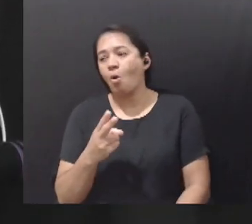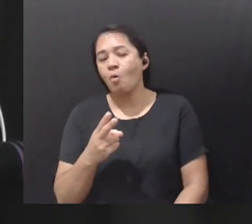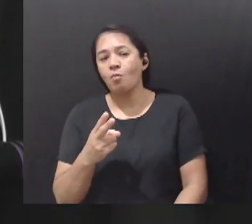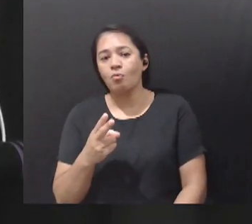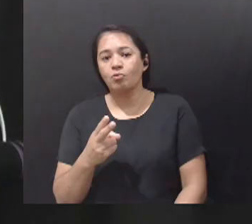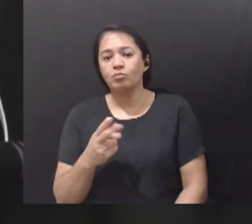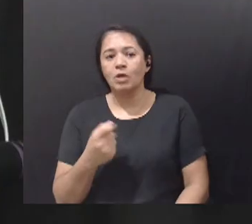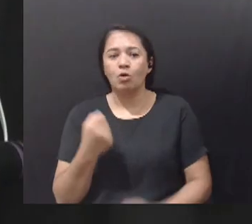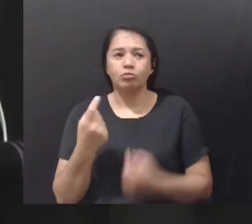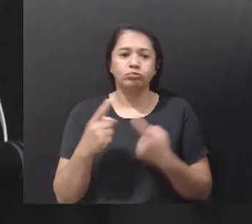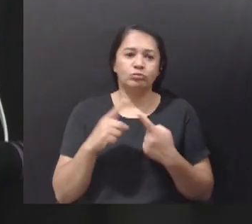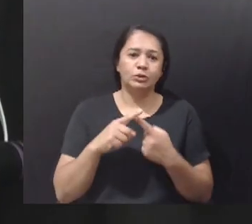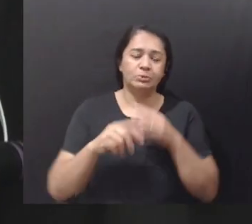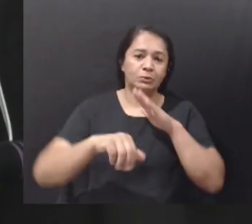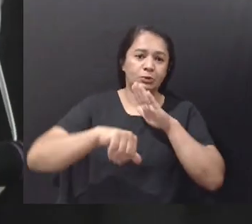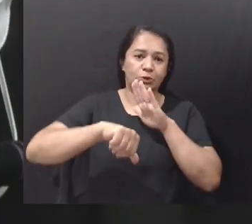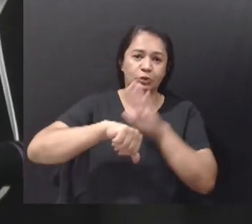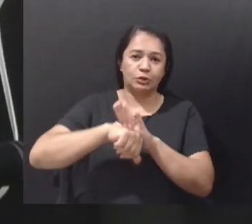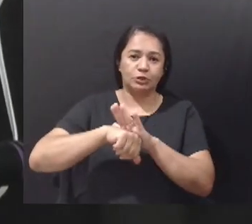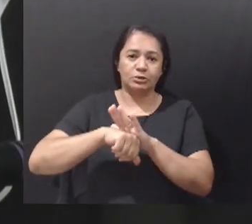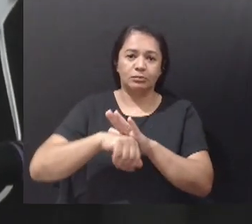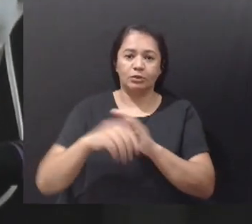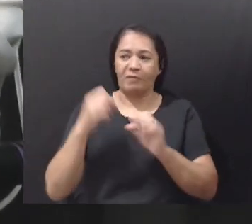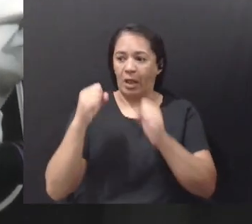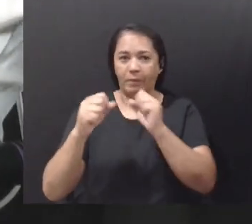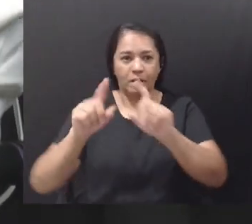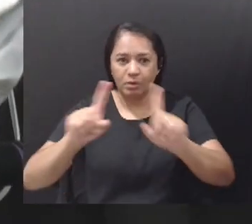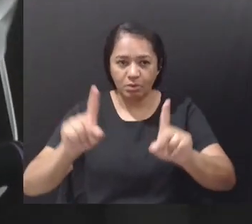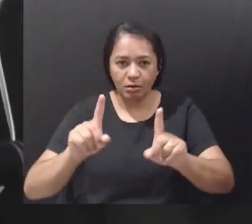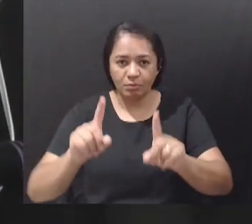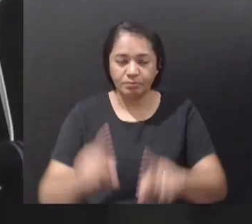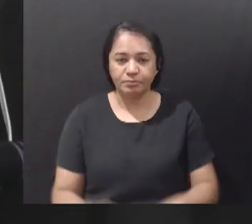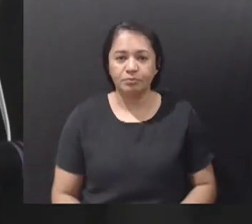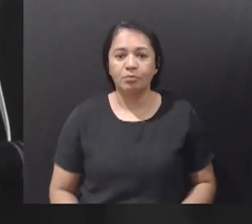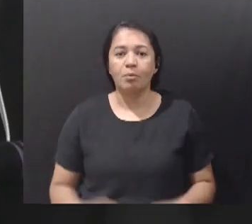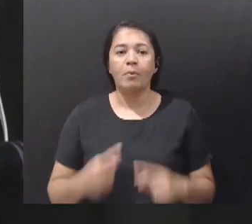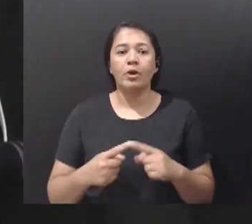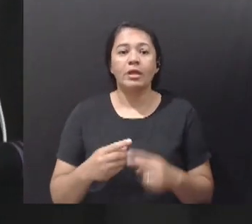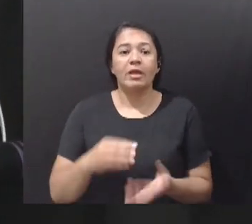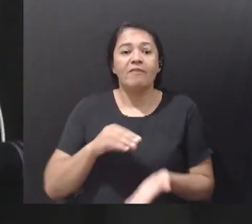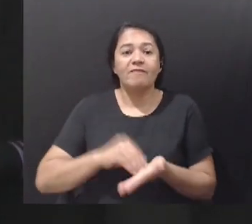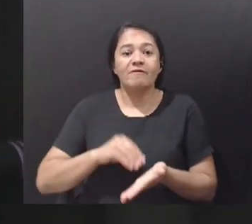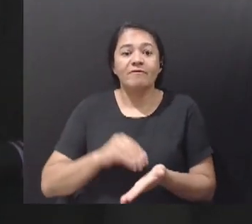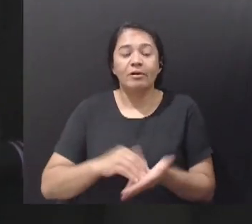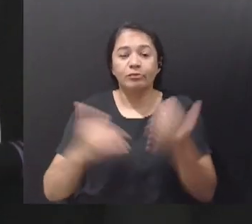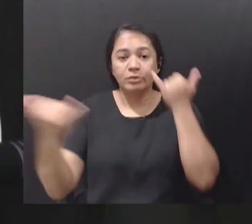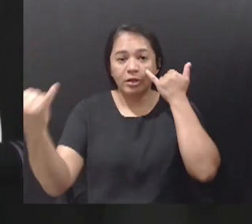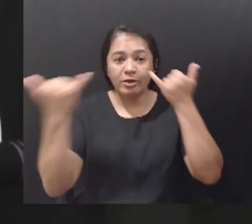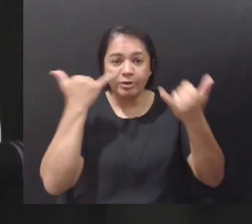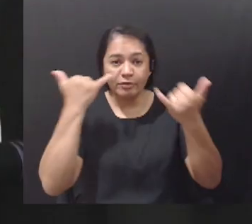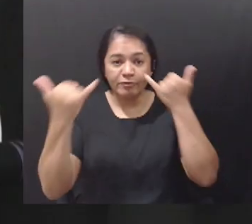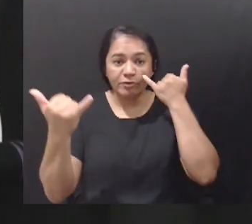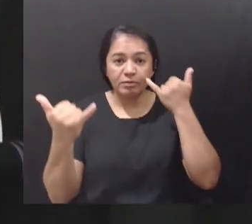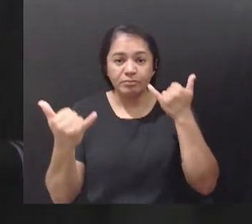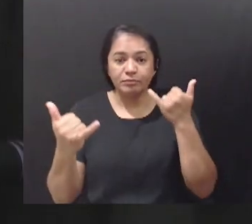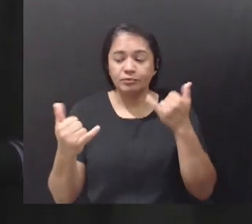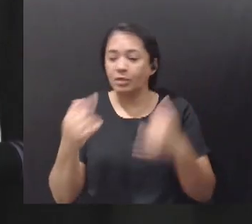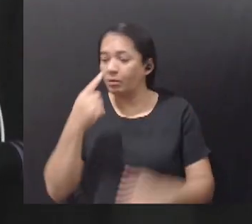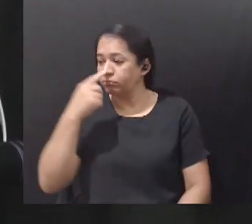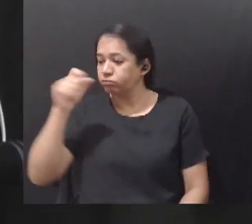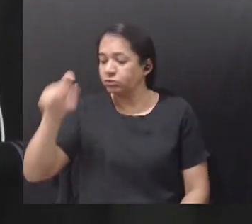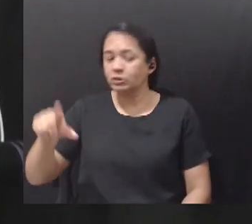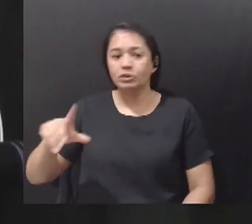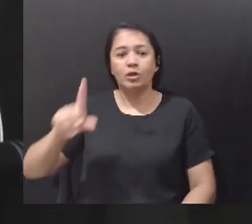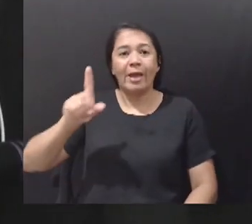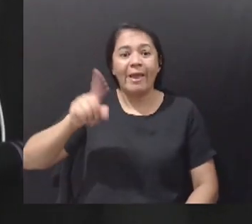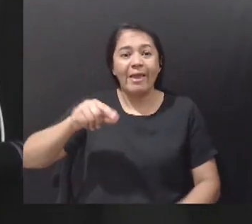de crime, não estou dizendo assassinato, não é isso, por falta de informação, não é? A questão do lixo é um crime